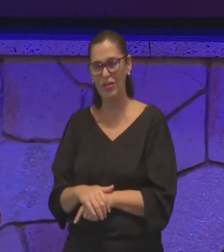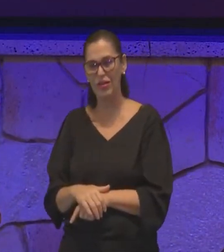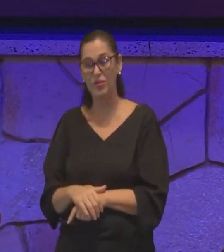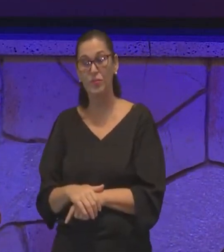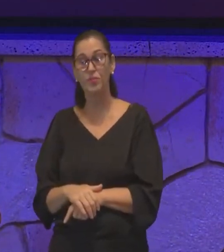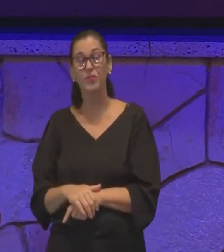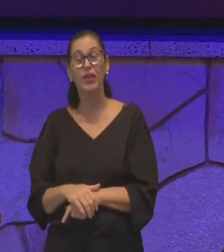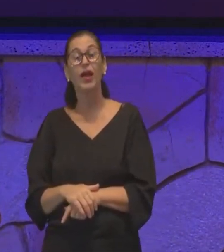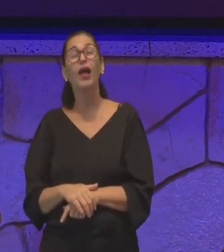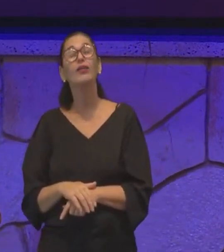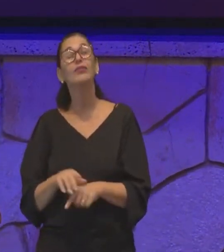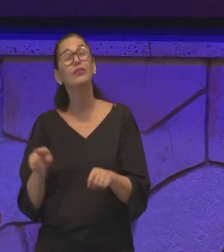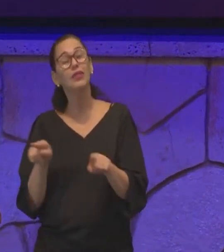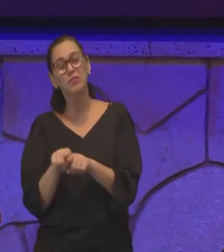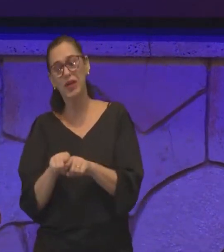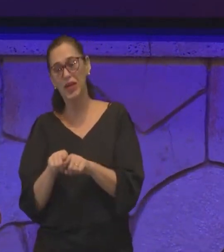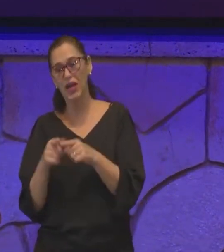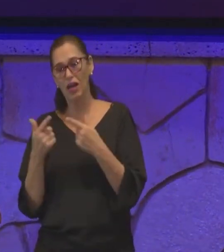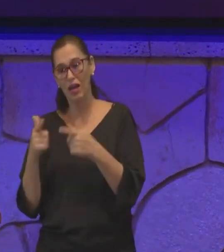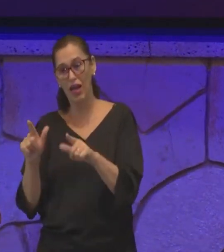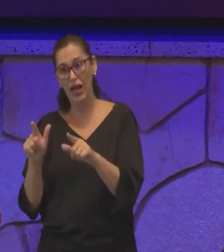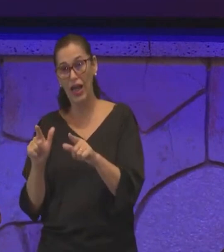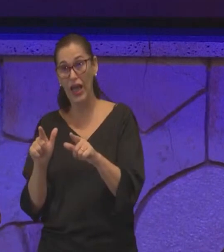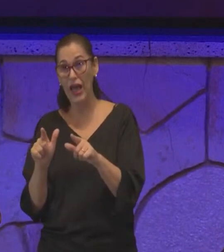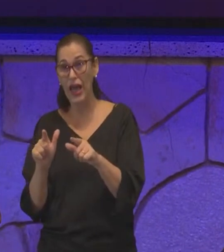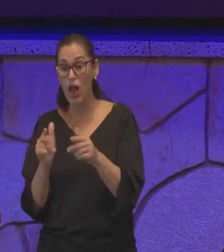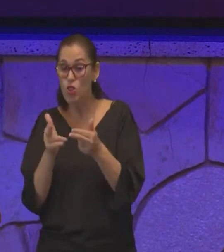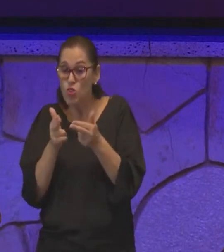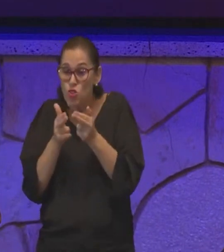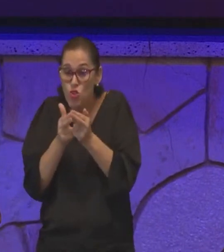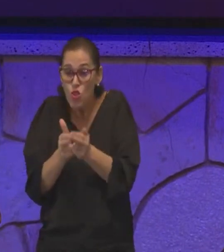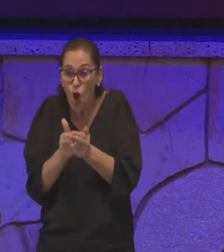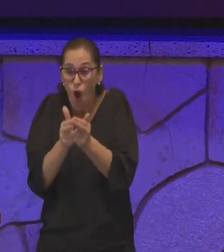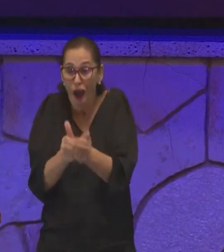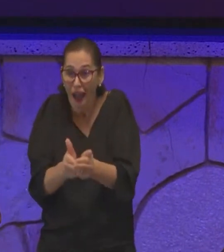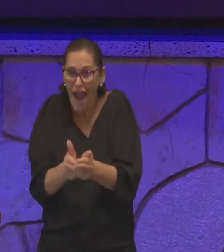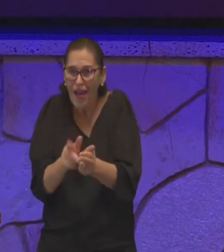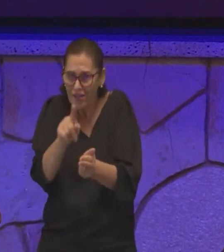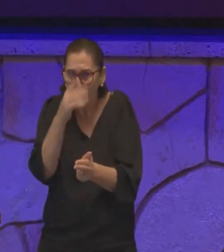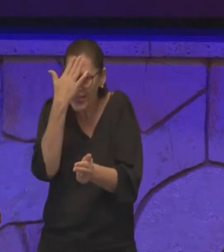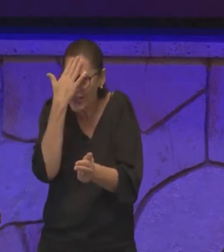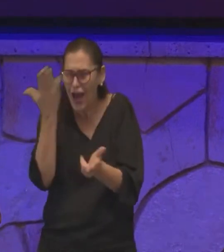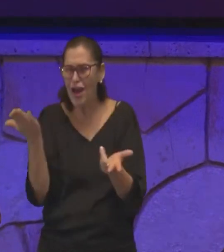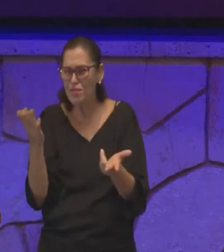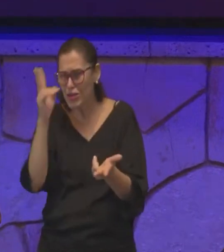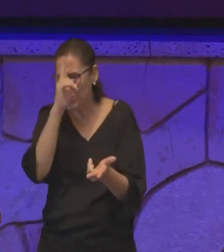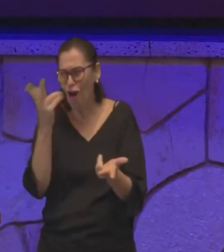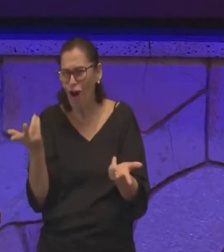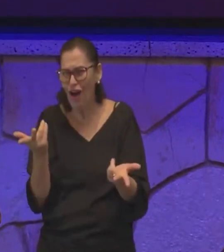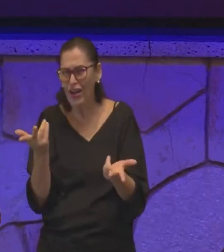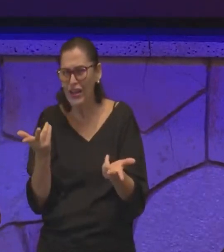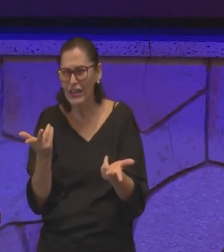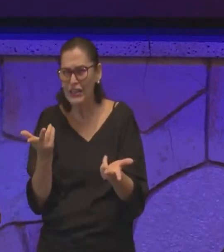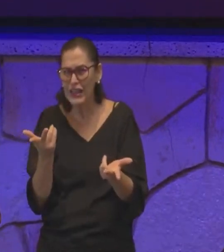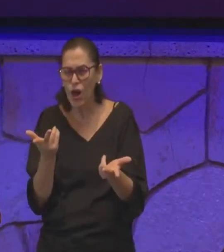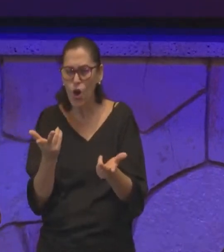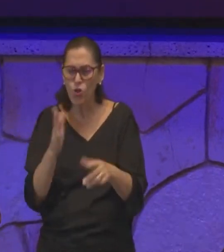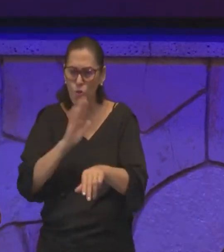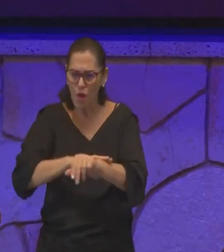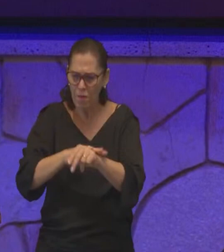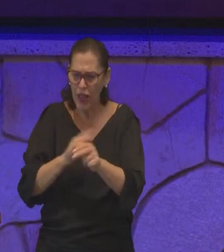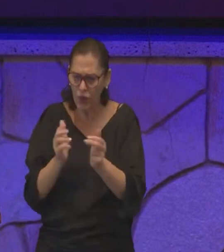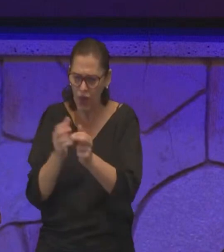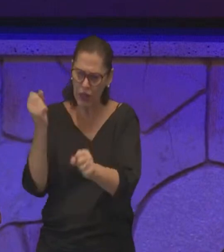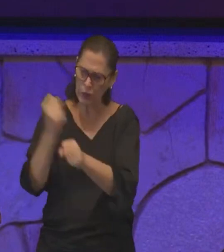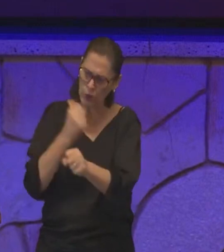Assim como também debochavam de Noé, quando Noé estava preparando a arca. Os irmãos sabem muito bem que enquanto Noé estava preparando